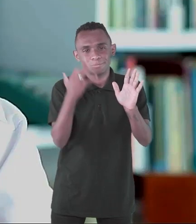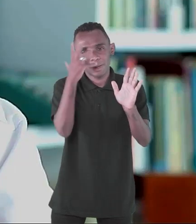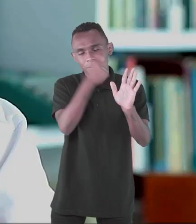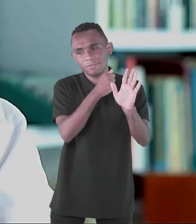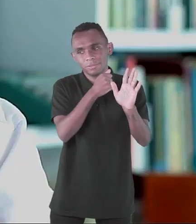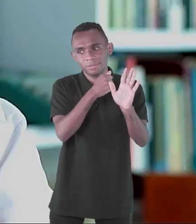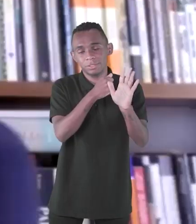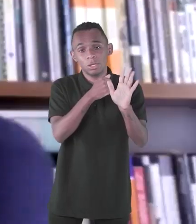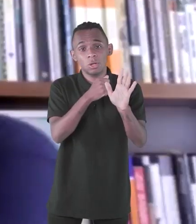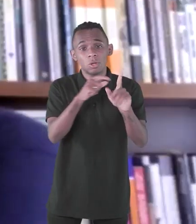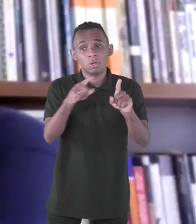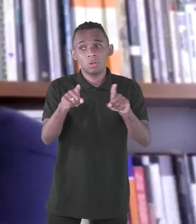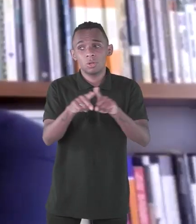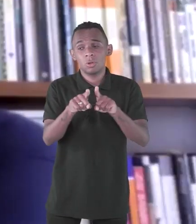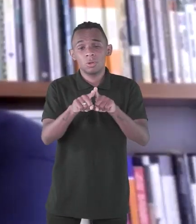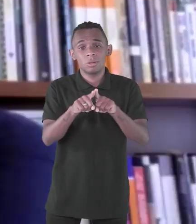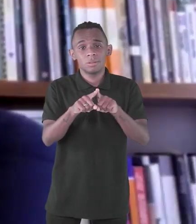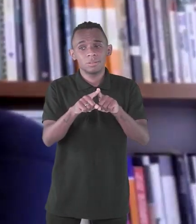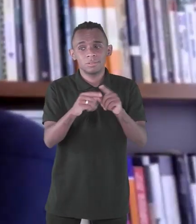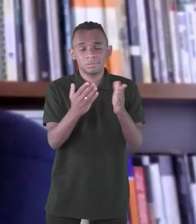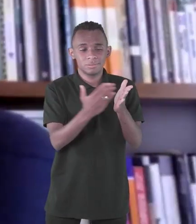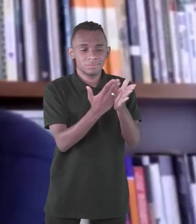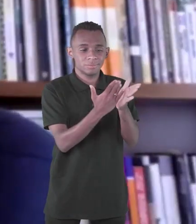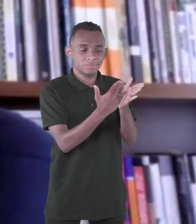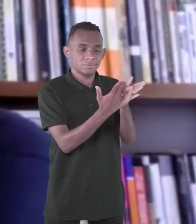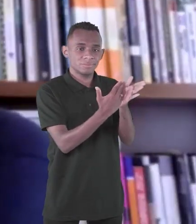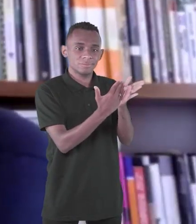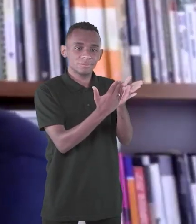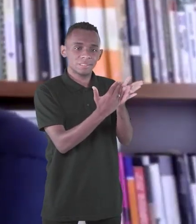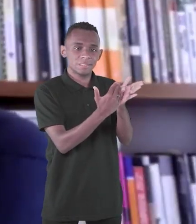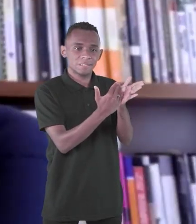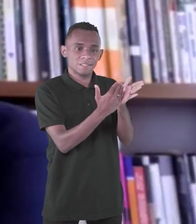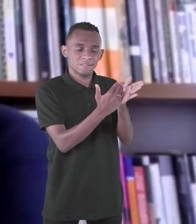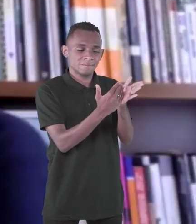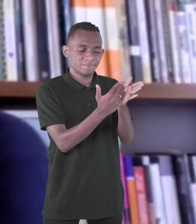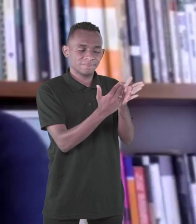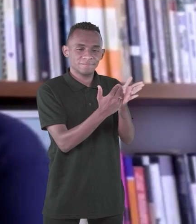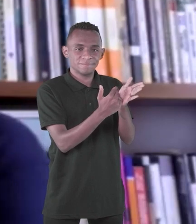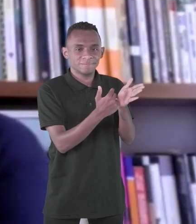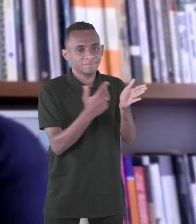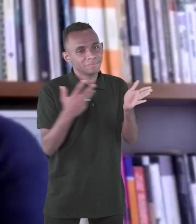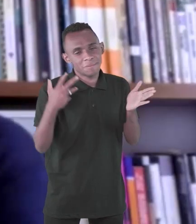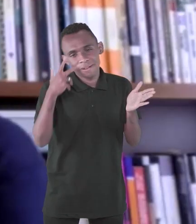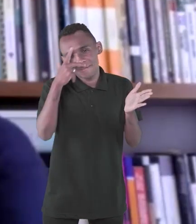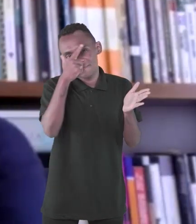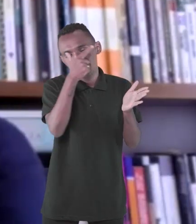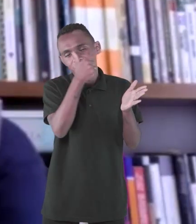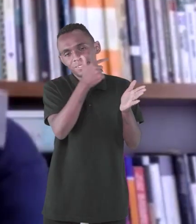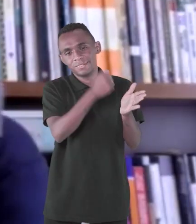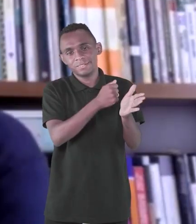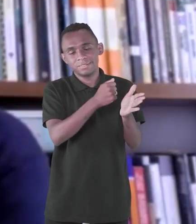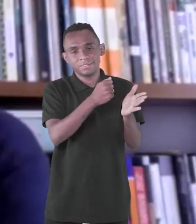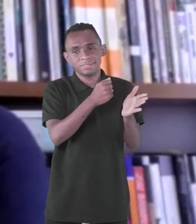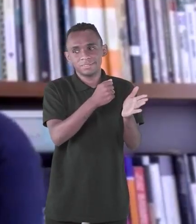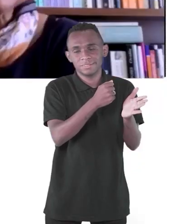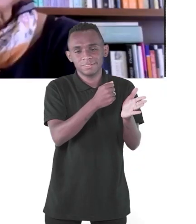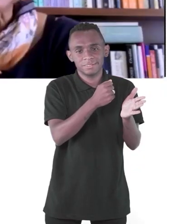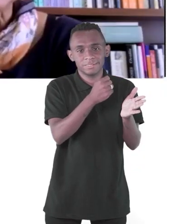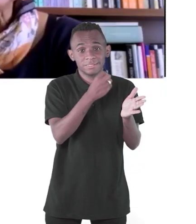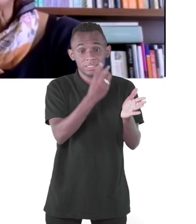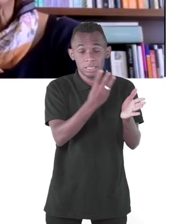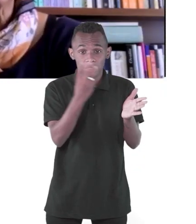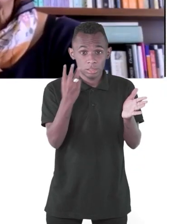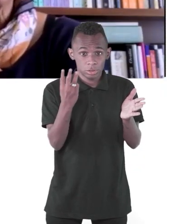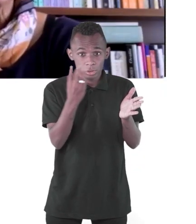que lindo que ele é. Lindo. E olha que maravilha. Olha o tamanho desse negócio aqui, olha. Patrícia segura nas mãos